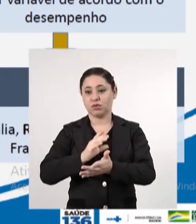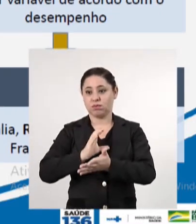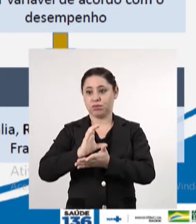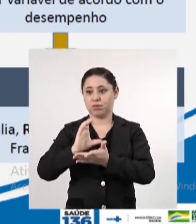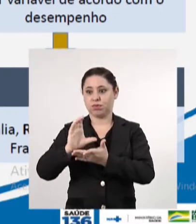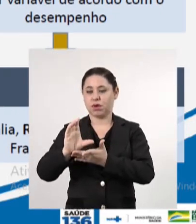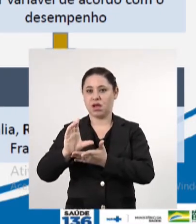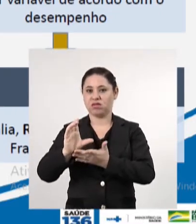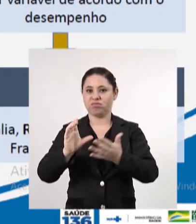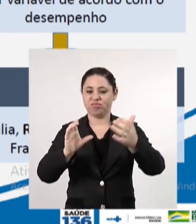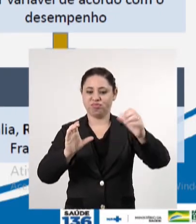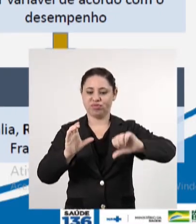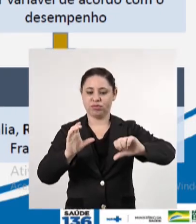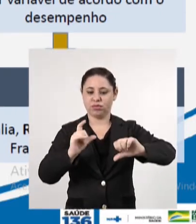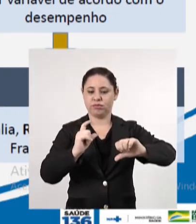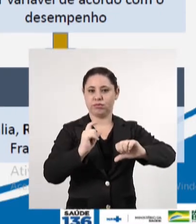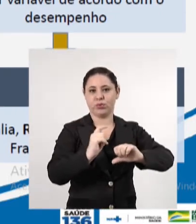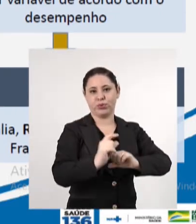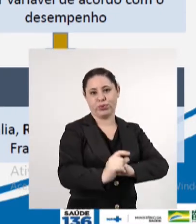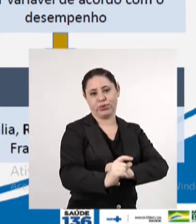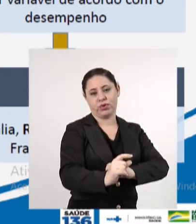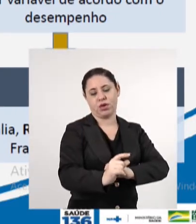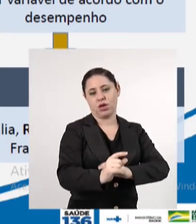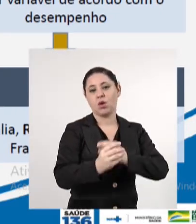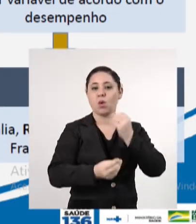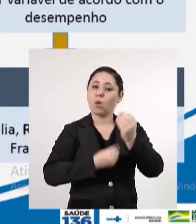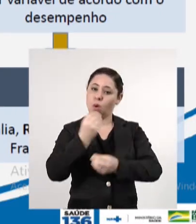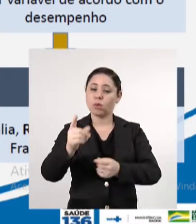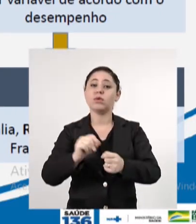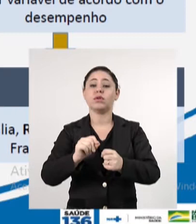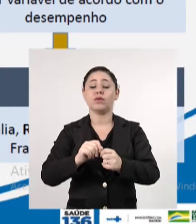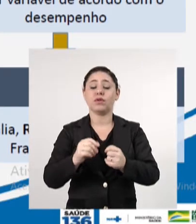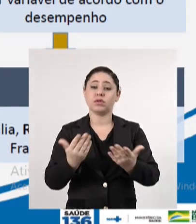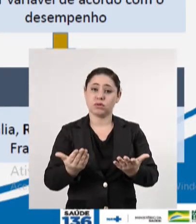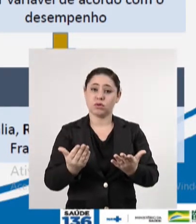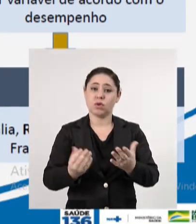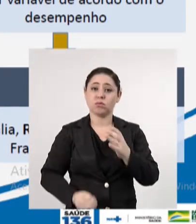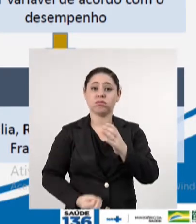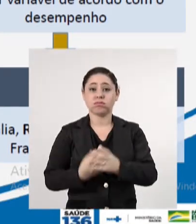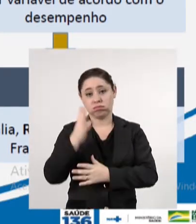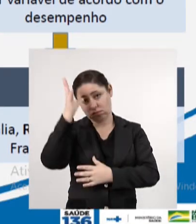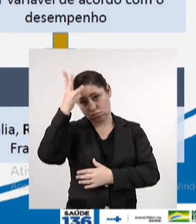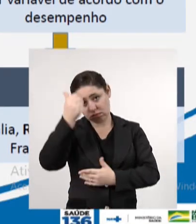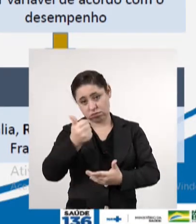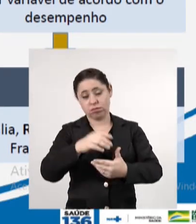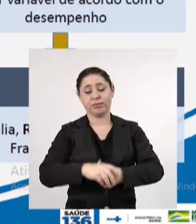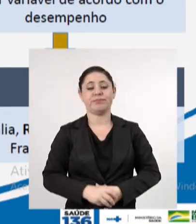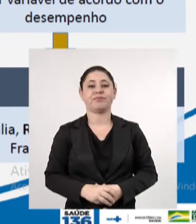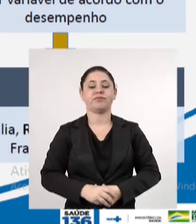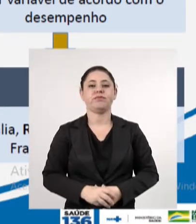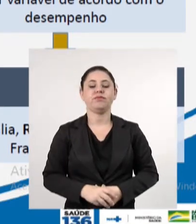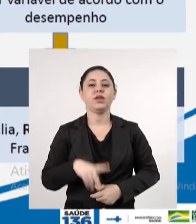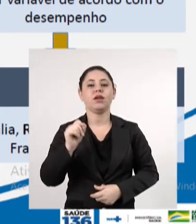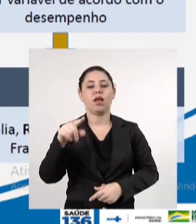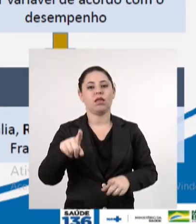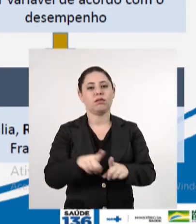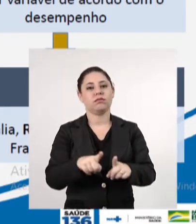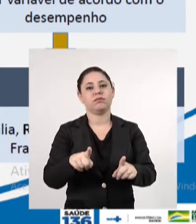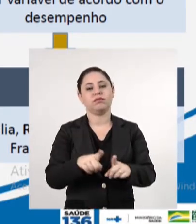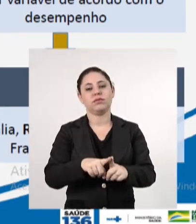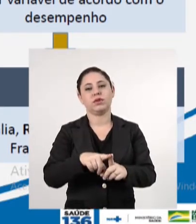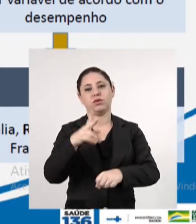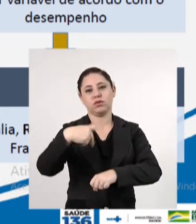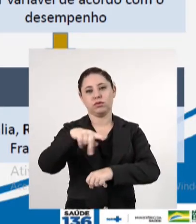conforme o que eu produzo, conforme o que eu tenho de resultado. Que, no caso, também,